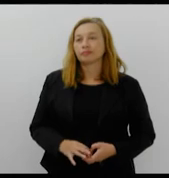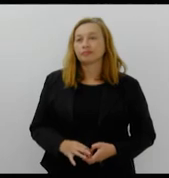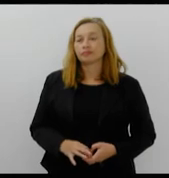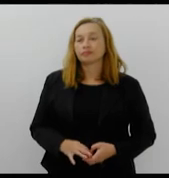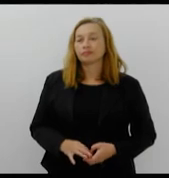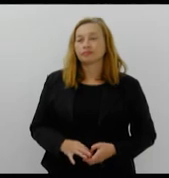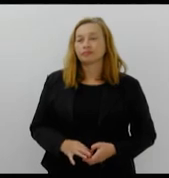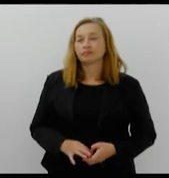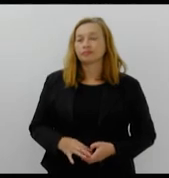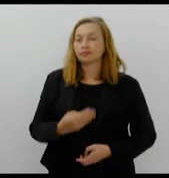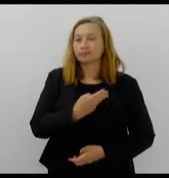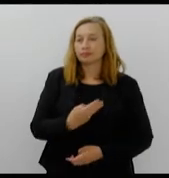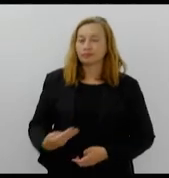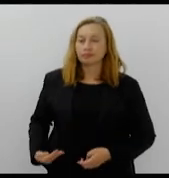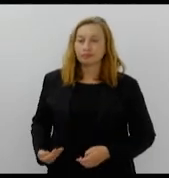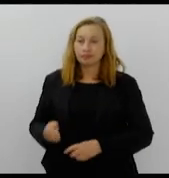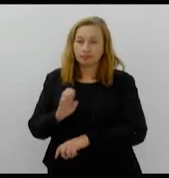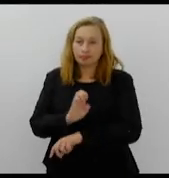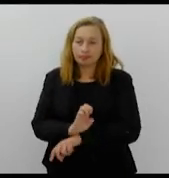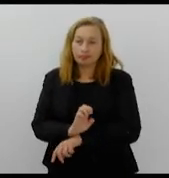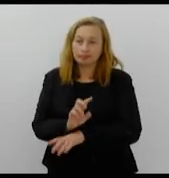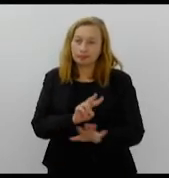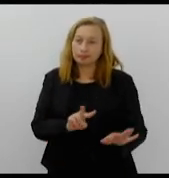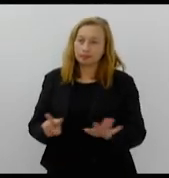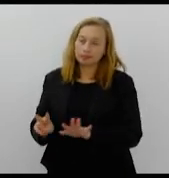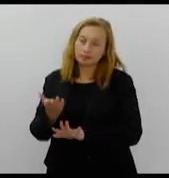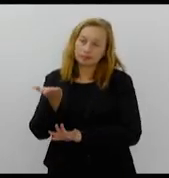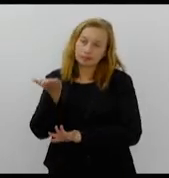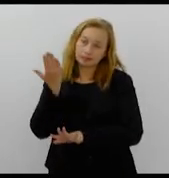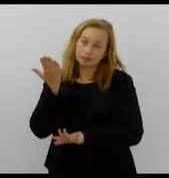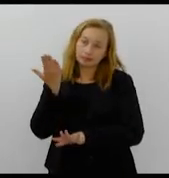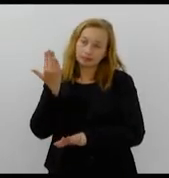governador do estado, na semana passada,